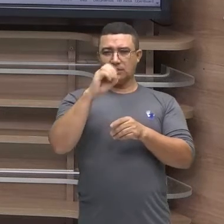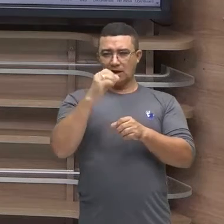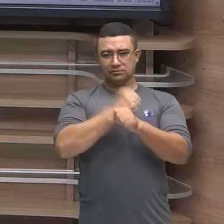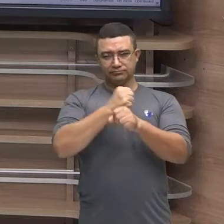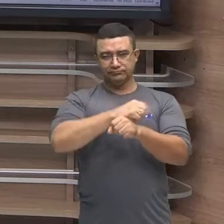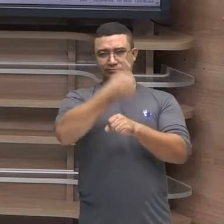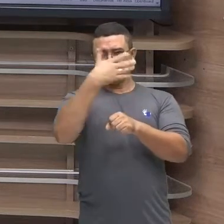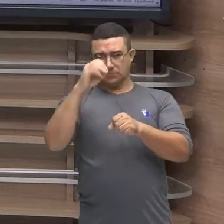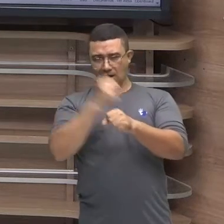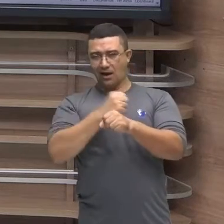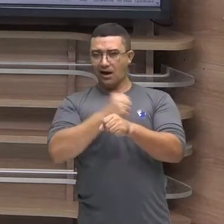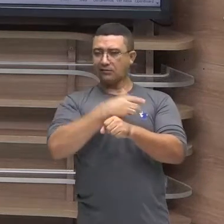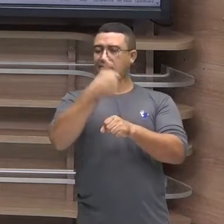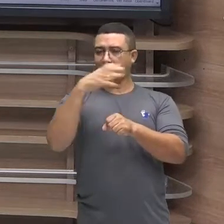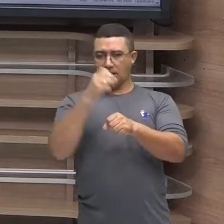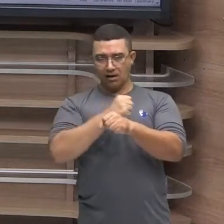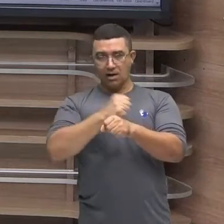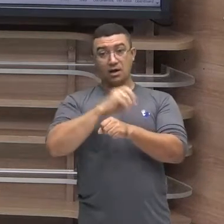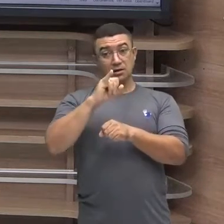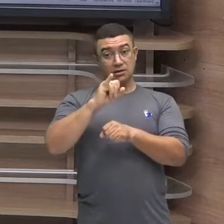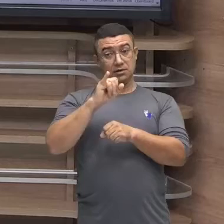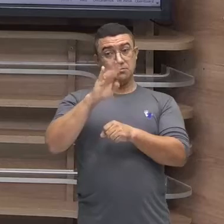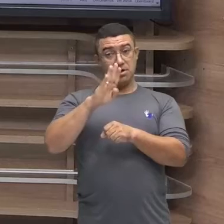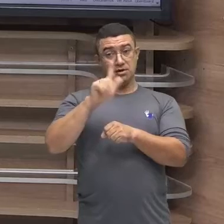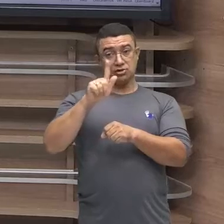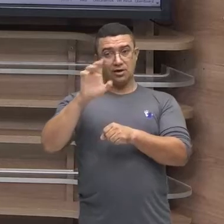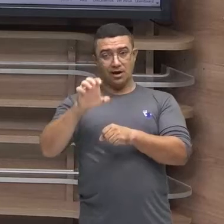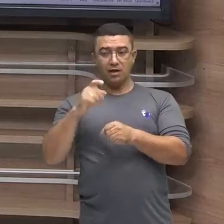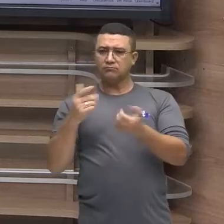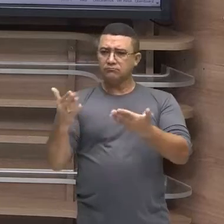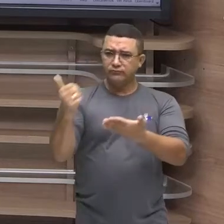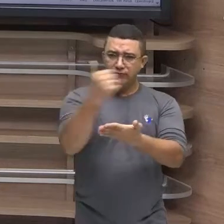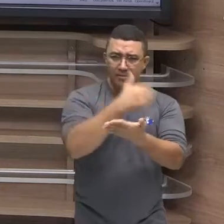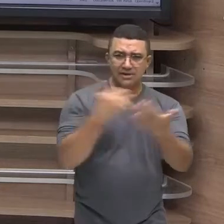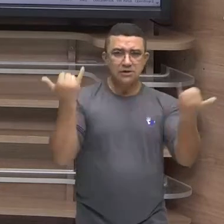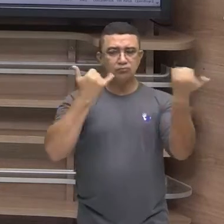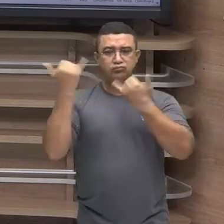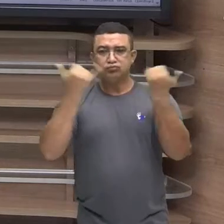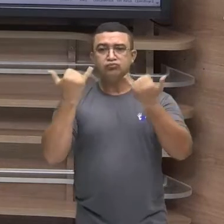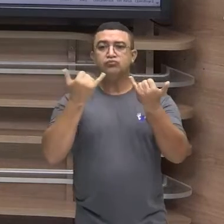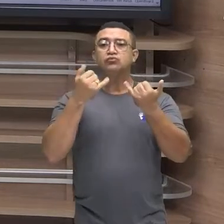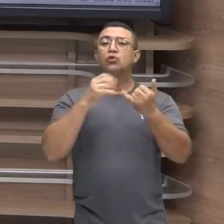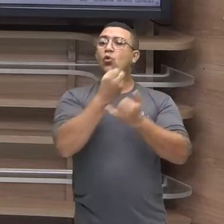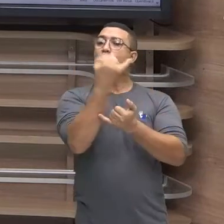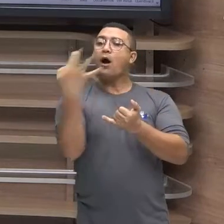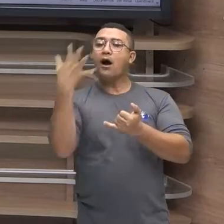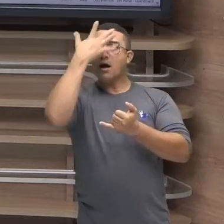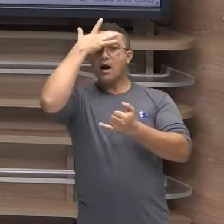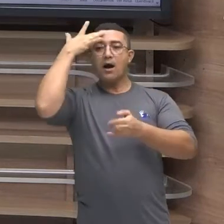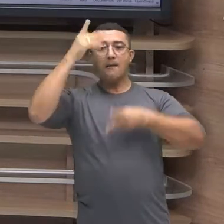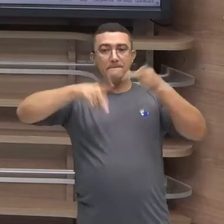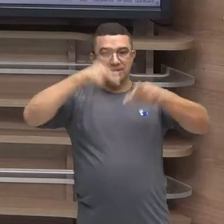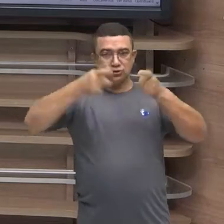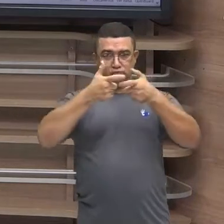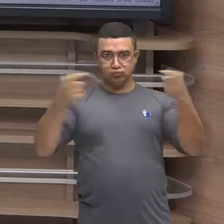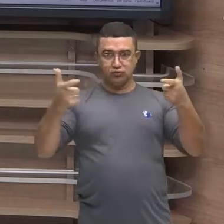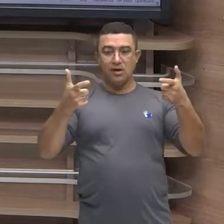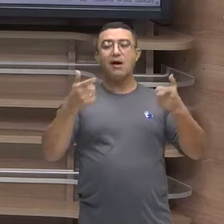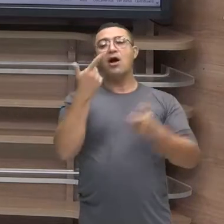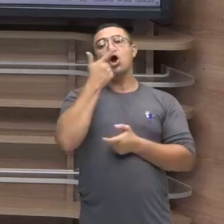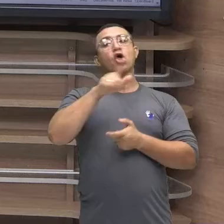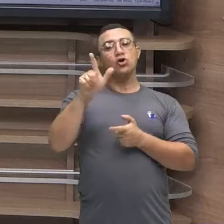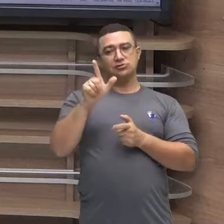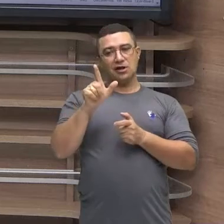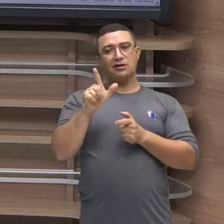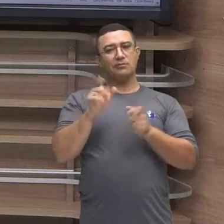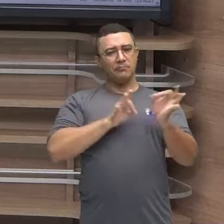faz esse levantamento e a partir desse levantamento, gente, a gente consegue aí fazer um planejamento